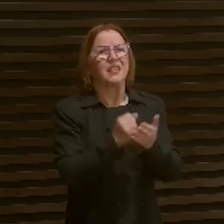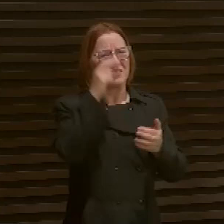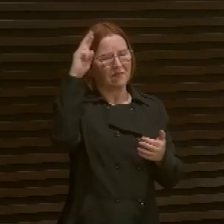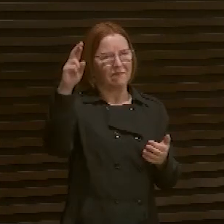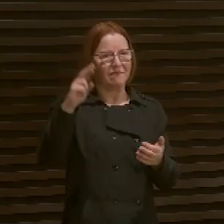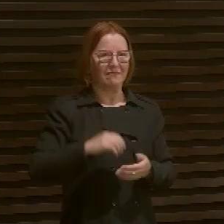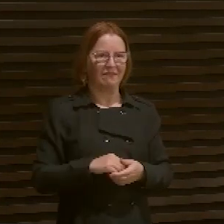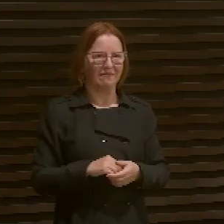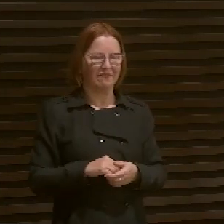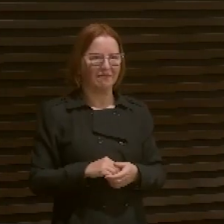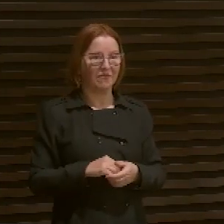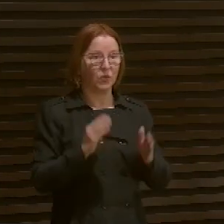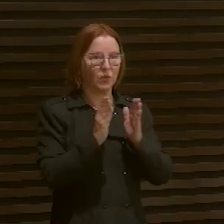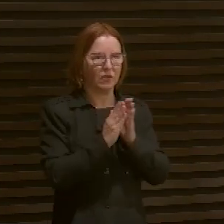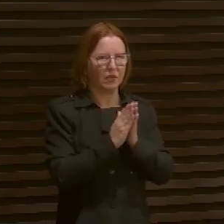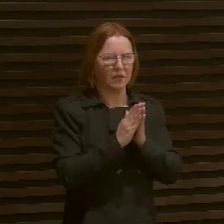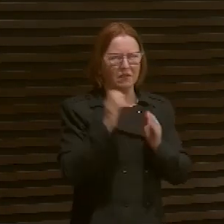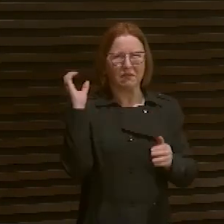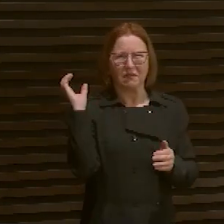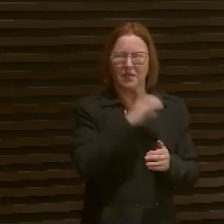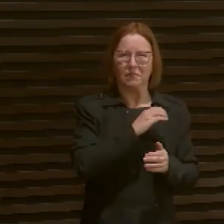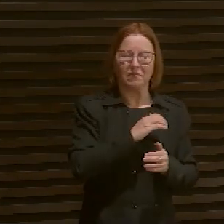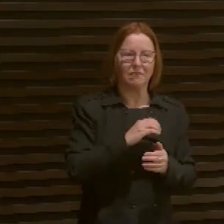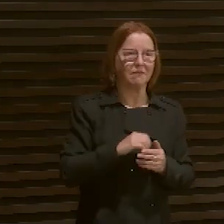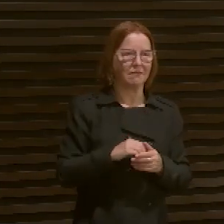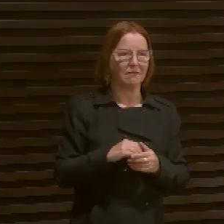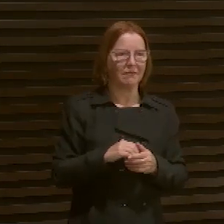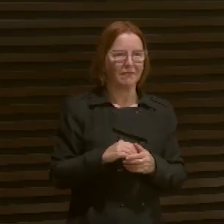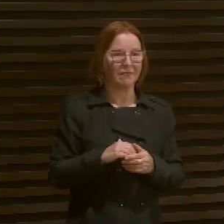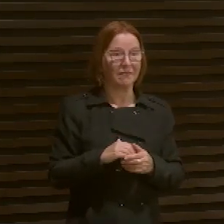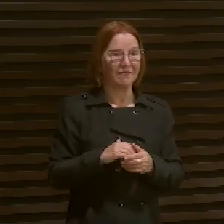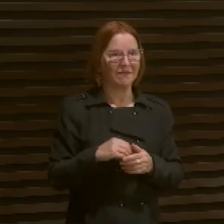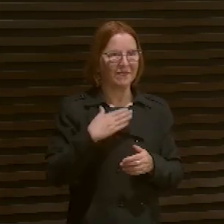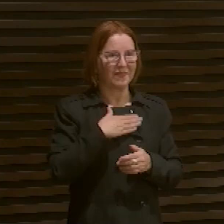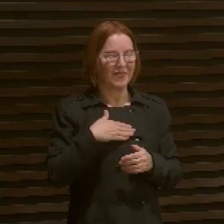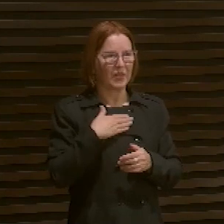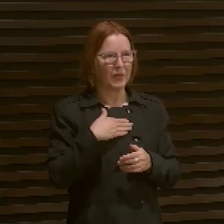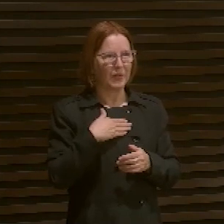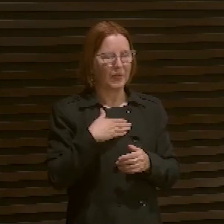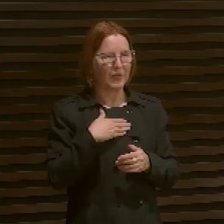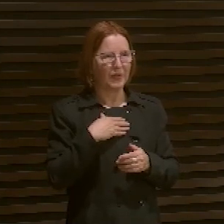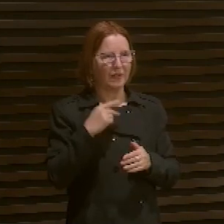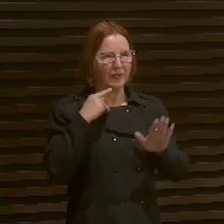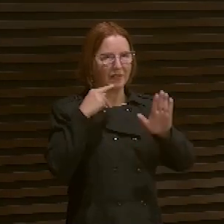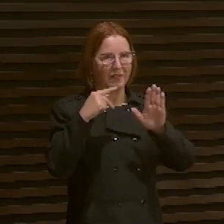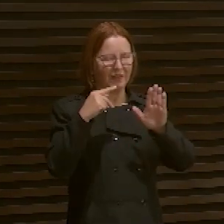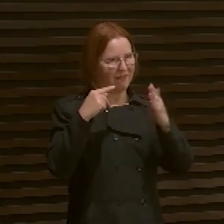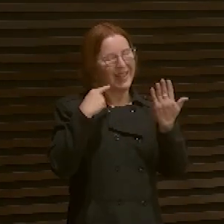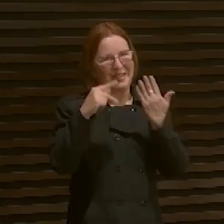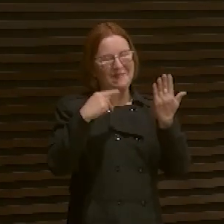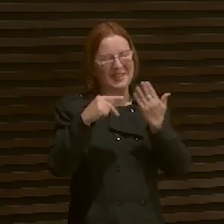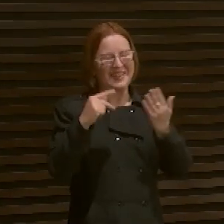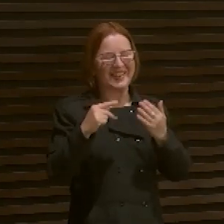Uma oração de meio segundo. Eu gosto a parábola do fariseu e publicano também. O fariseu ele faz